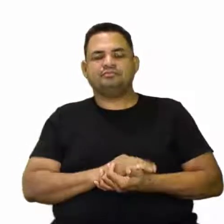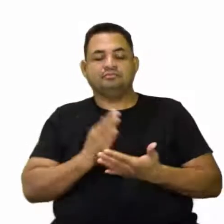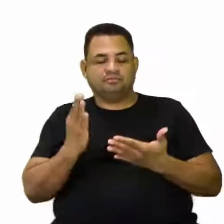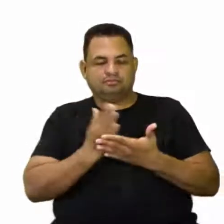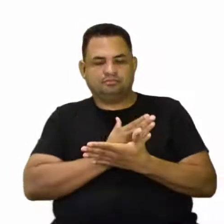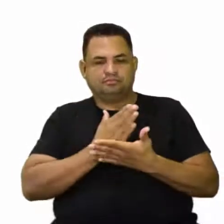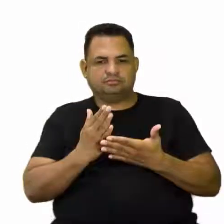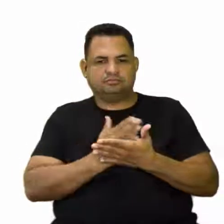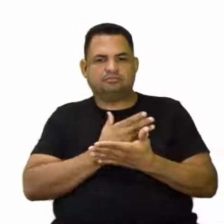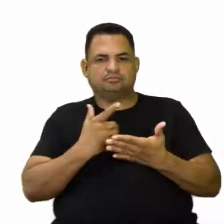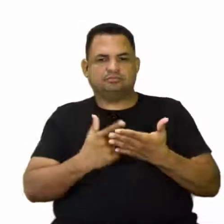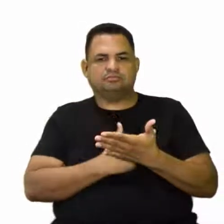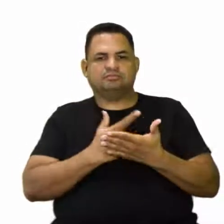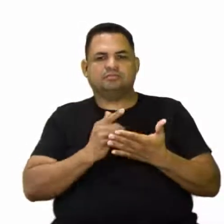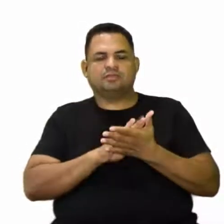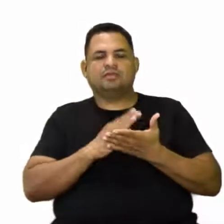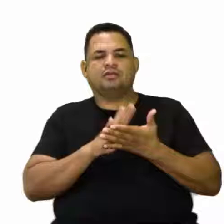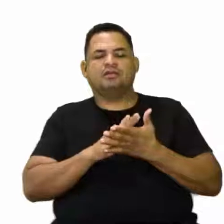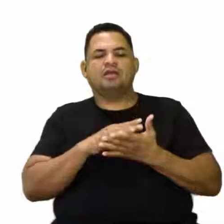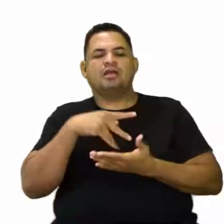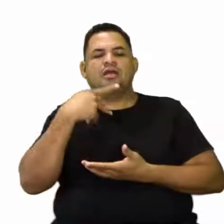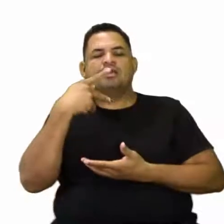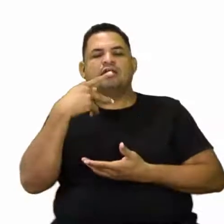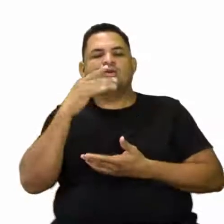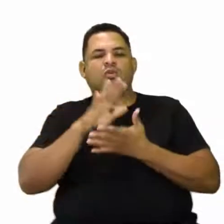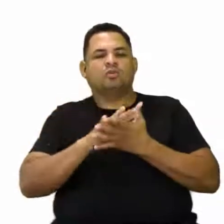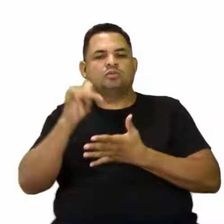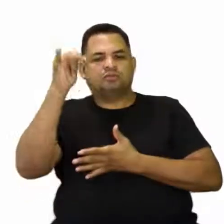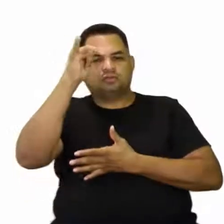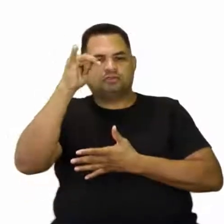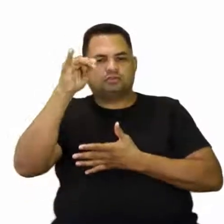livro Rayuela, ele vai narrar a história de Horácio de